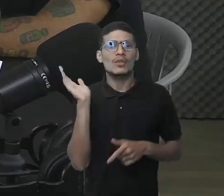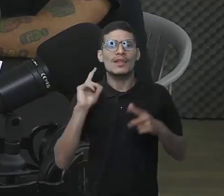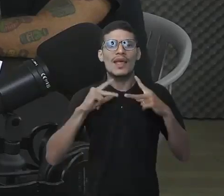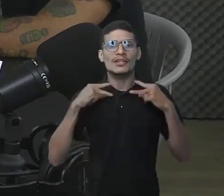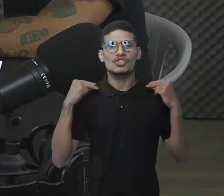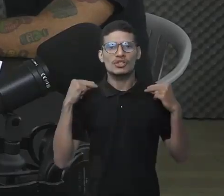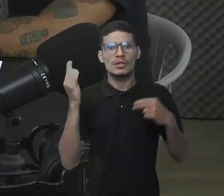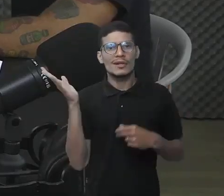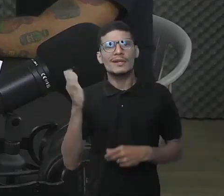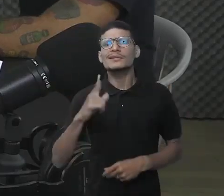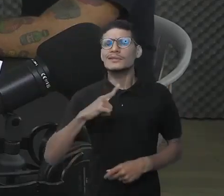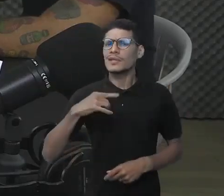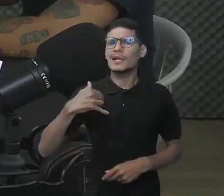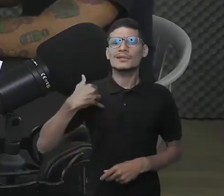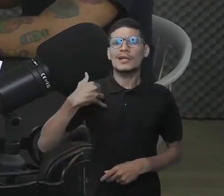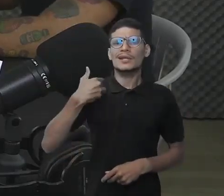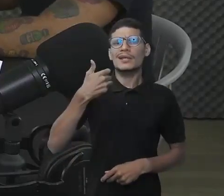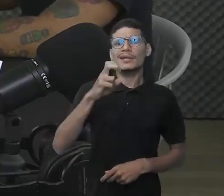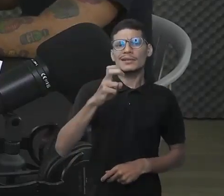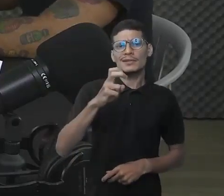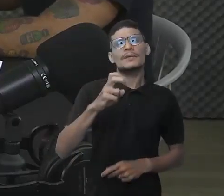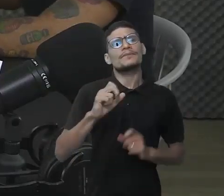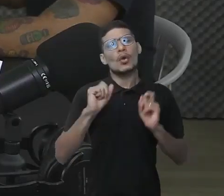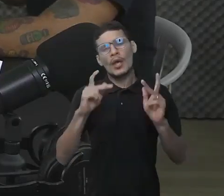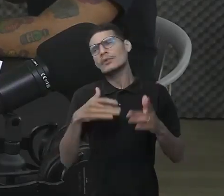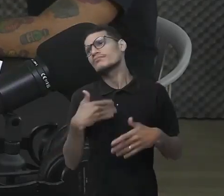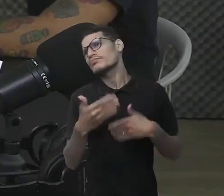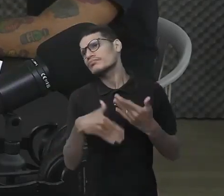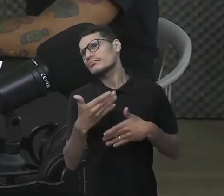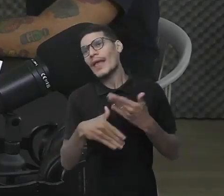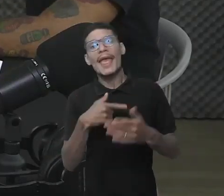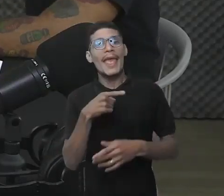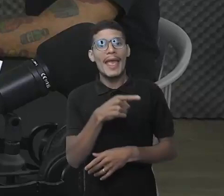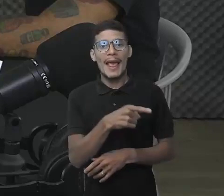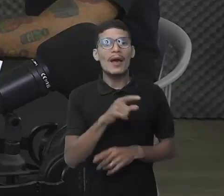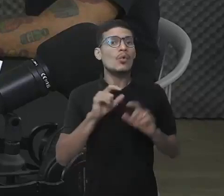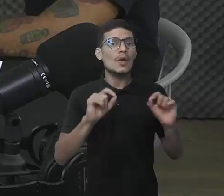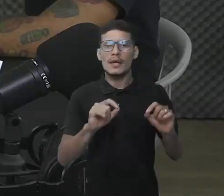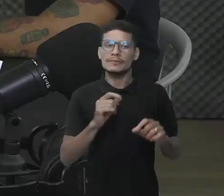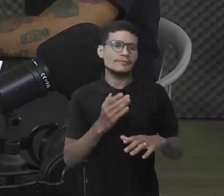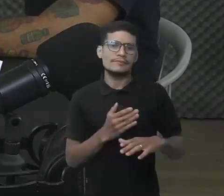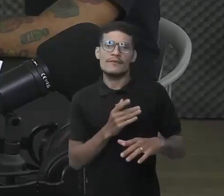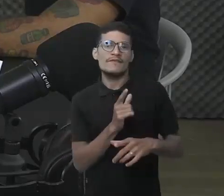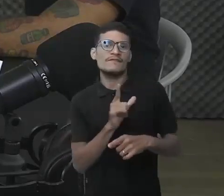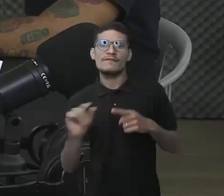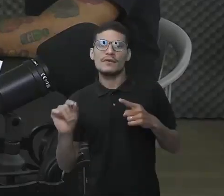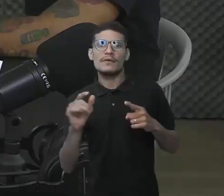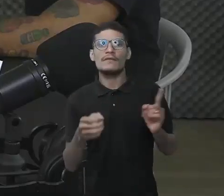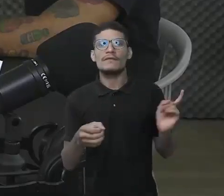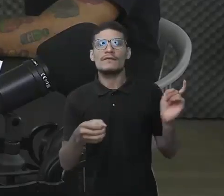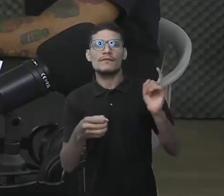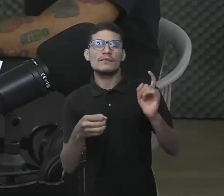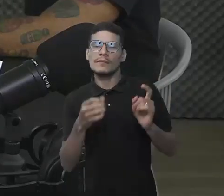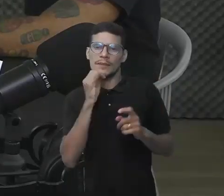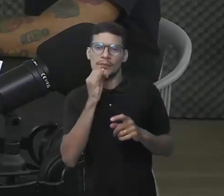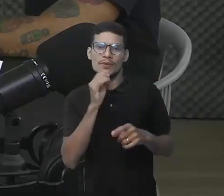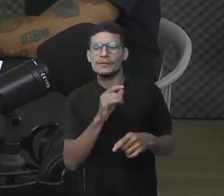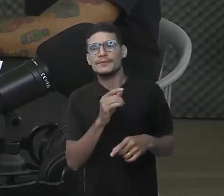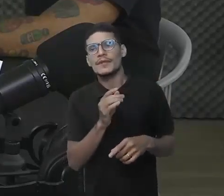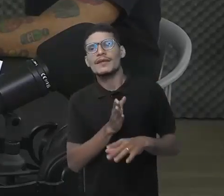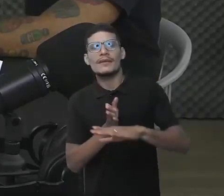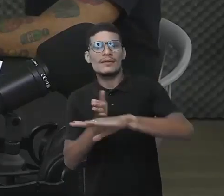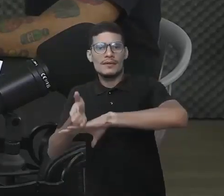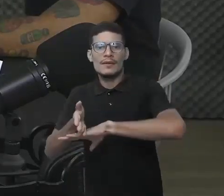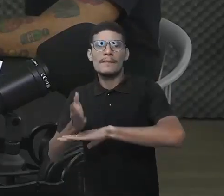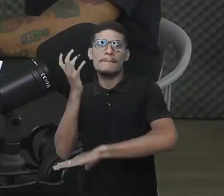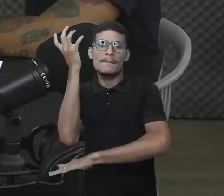15 anos. No meio desse tempo dela, que ela saía de madrugada muito cedo com a mãe, para o